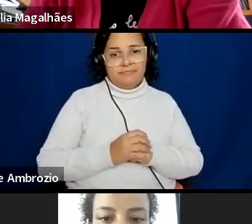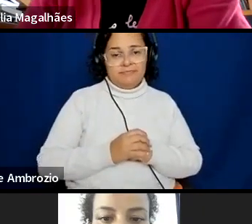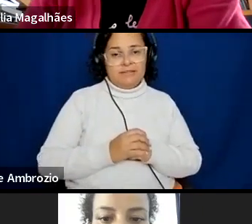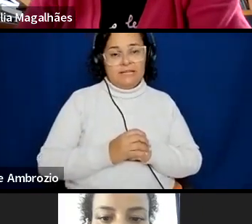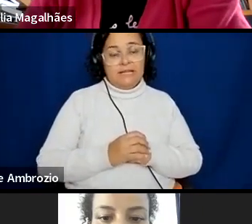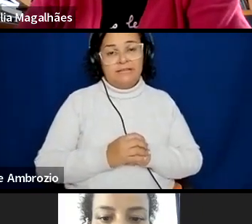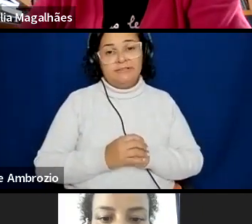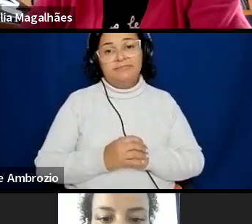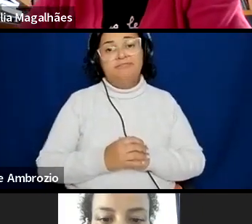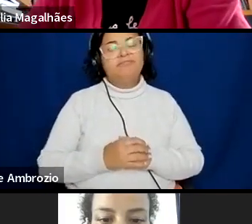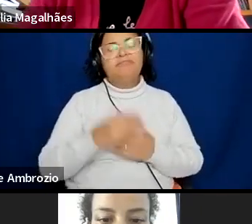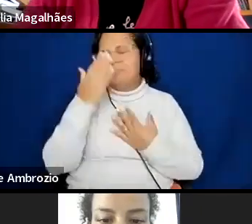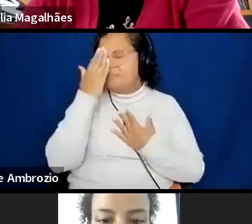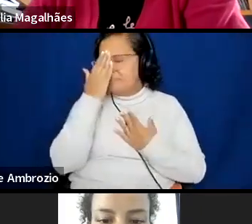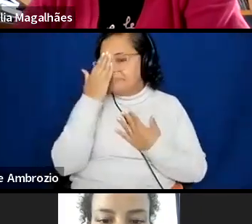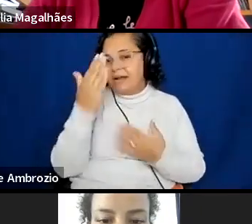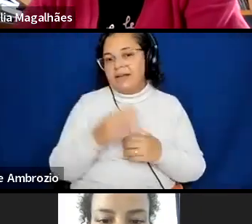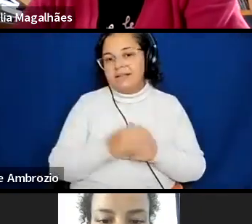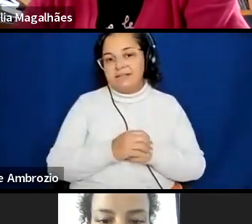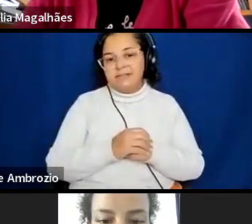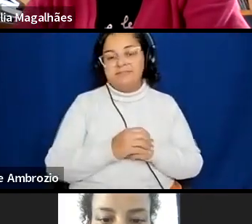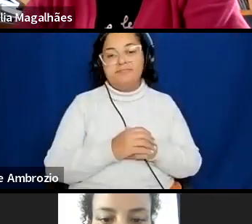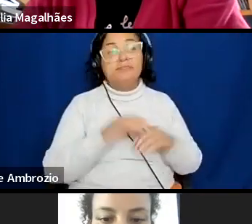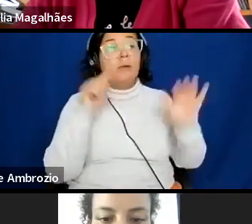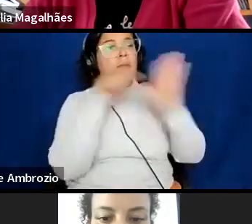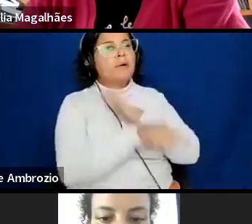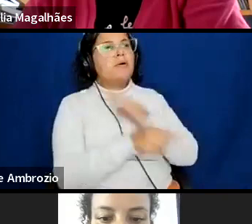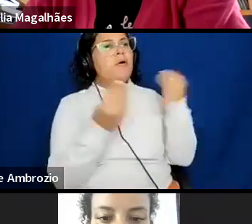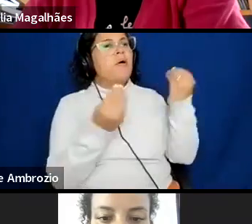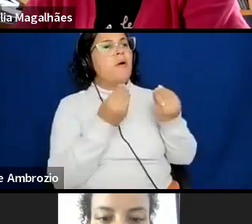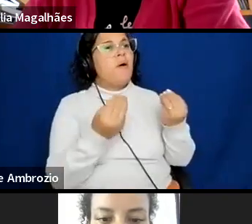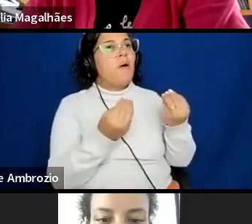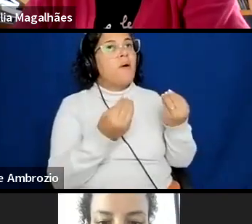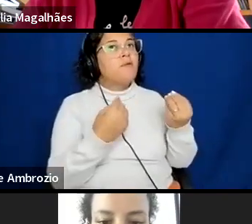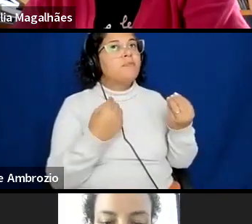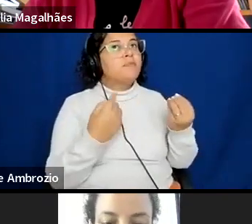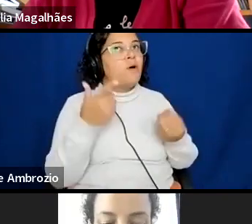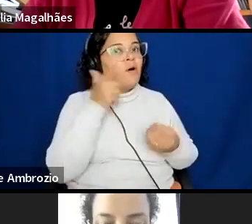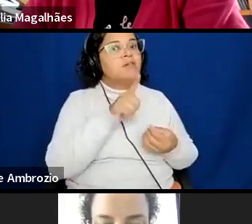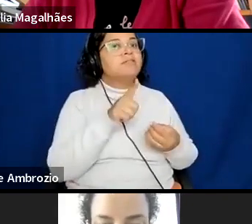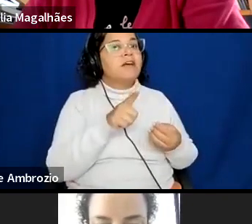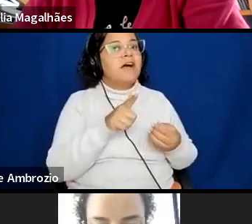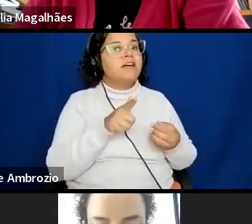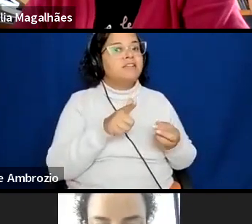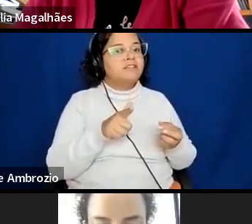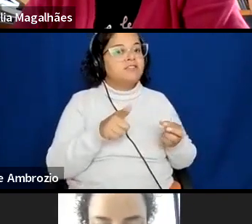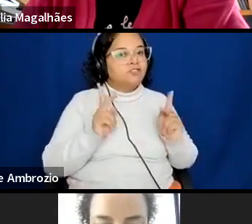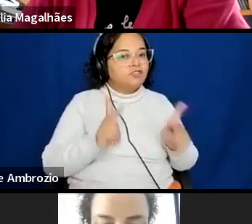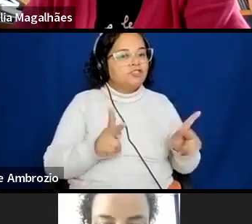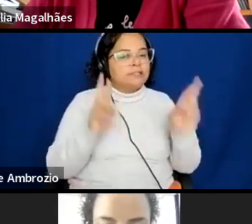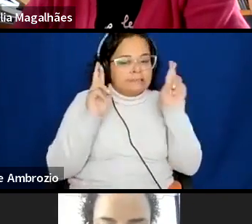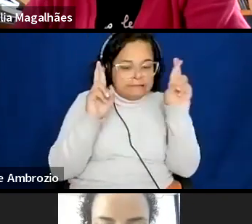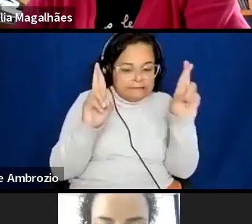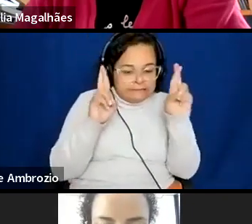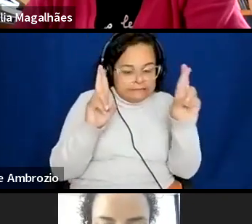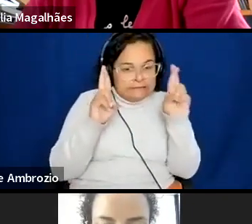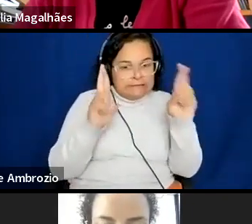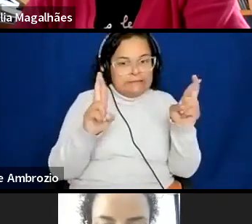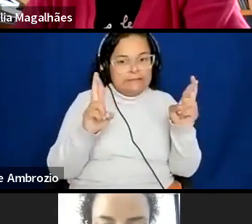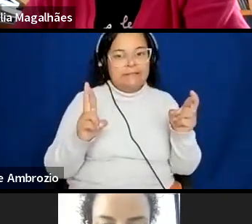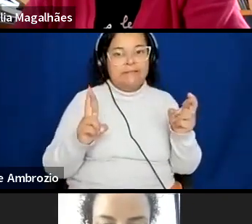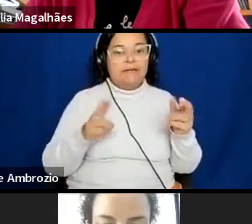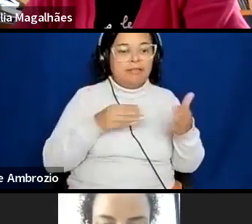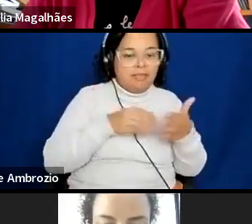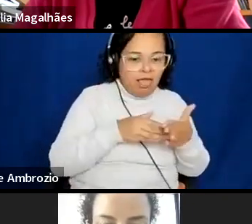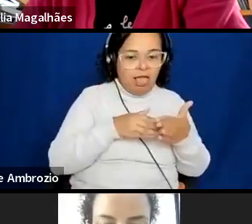Yes, thank you very much. A minha pergunta é no sentido de como não perder a esperança e, ao mesmo tempo, o senso de realidade dentro dos limites